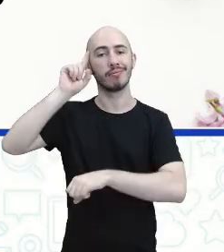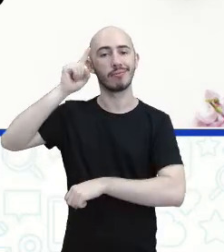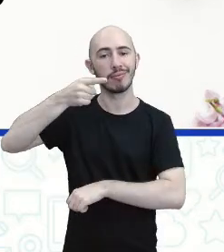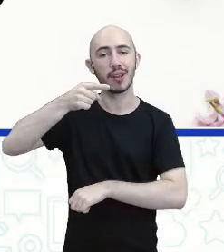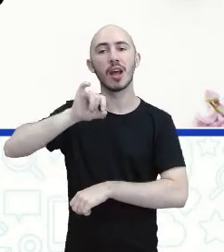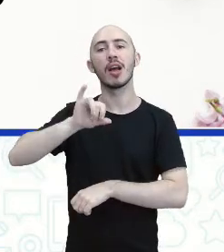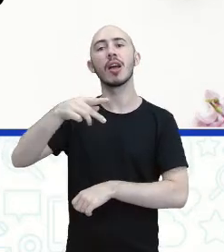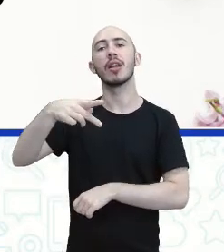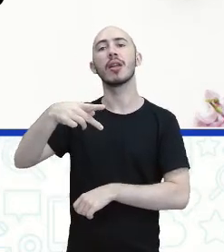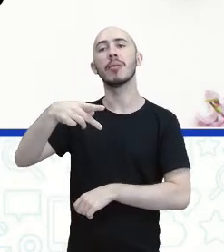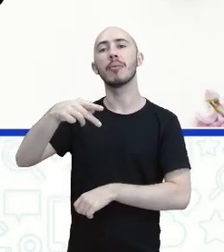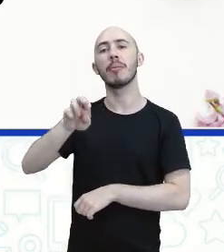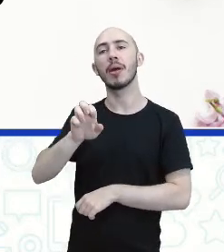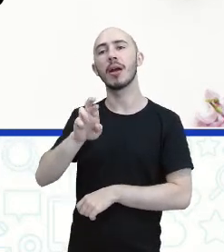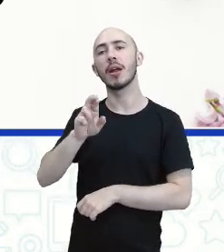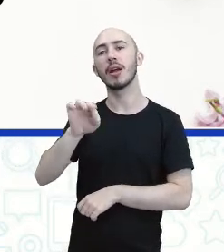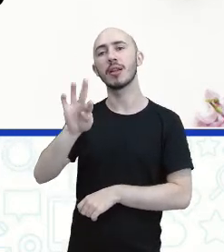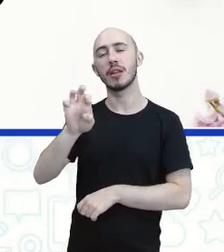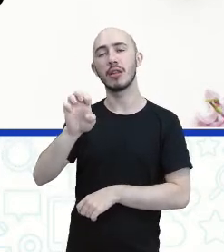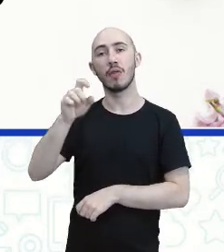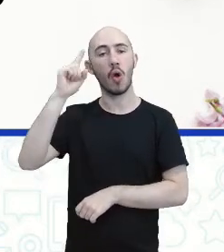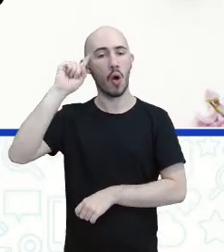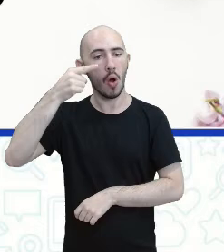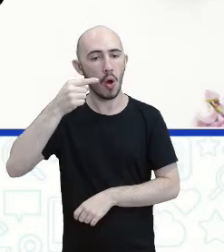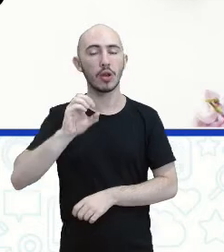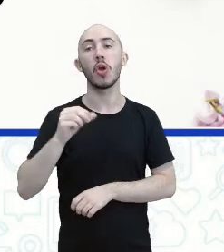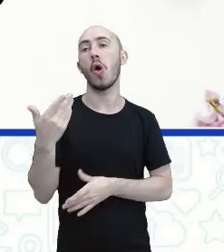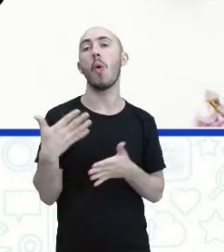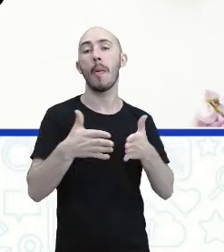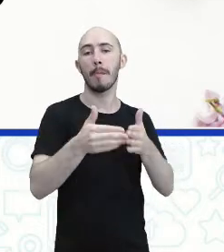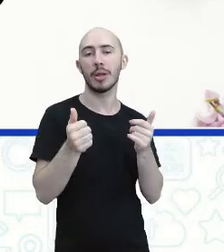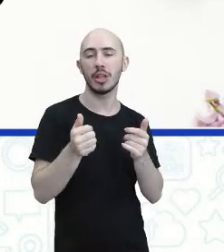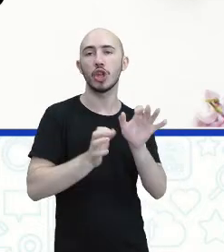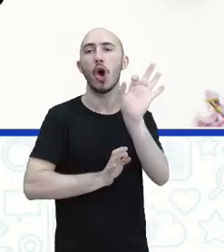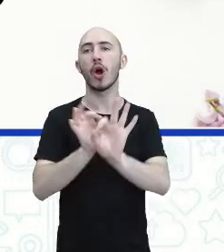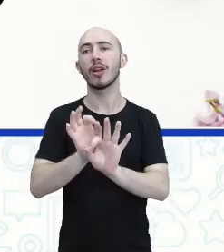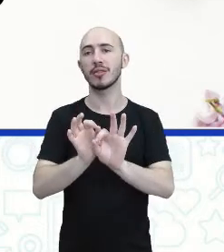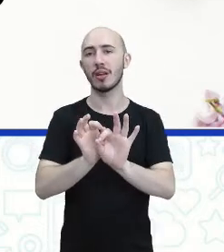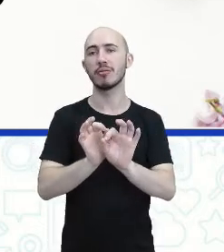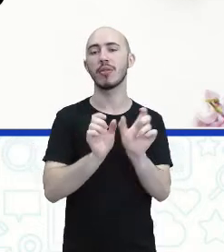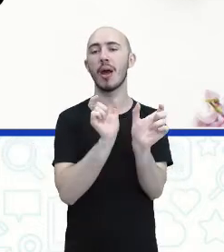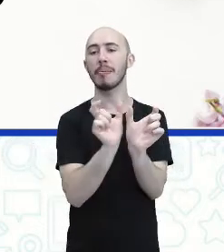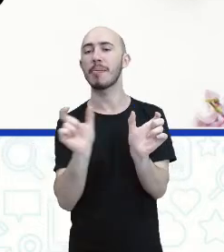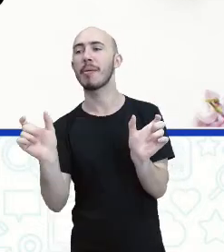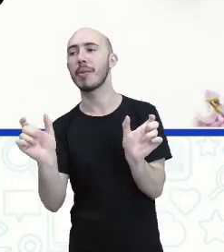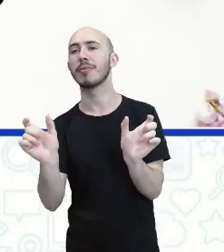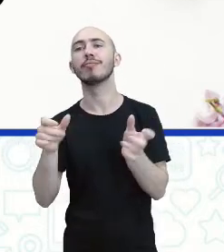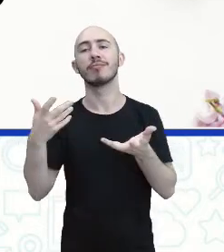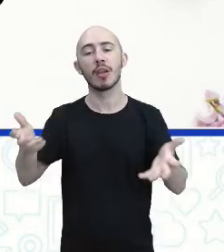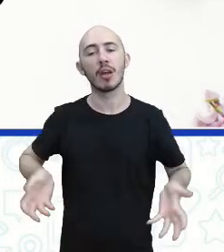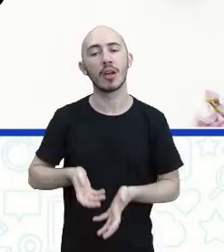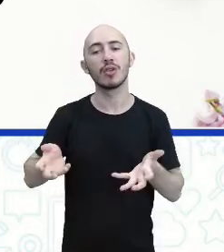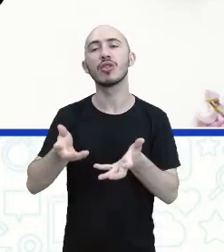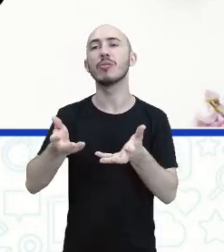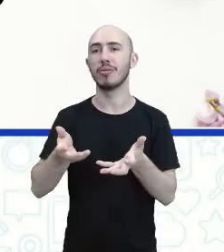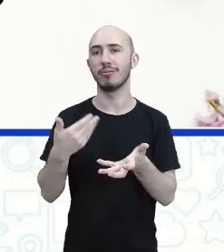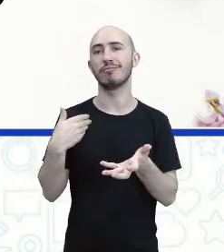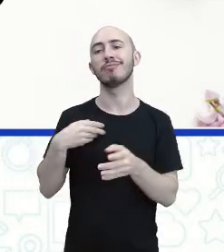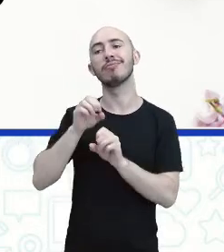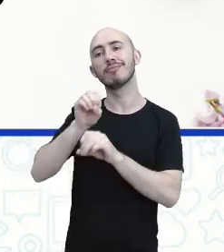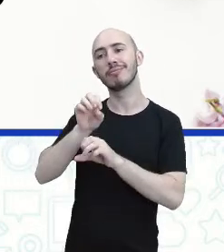ordem ou pedido, organizadas em uma ordem que favoreça a realização da ação